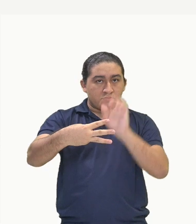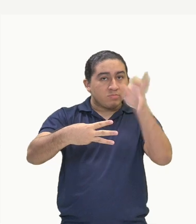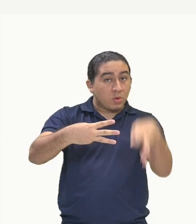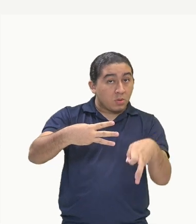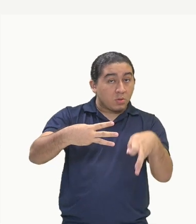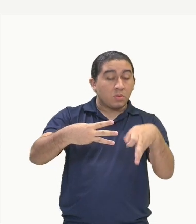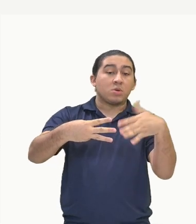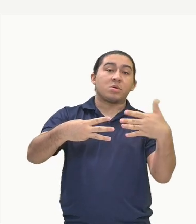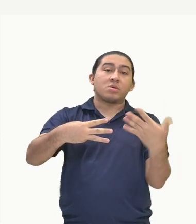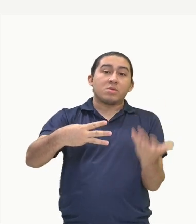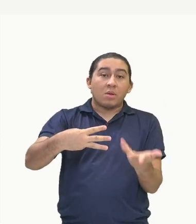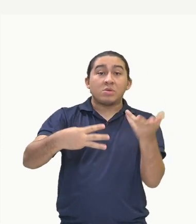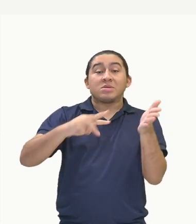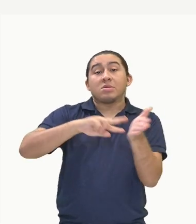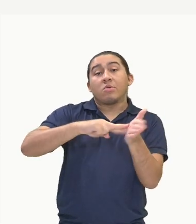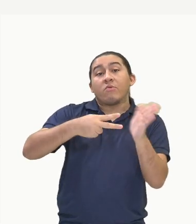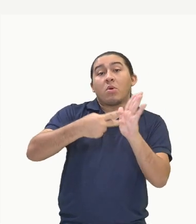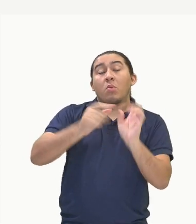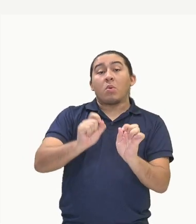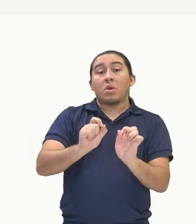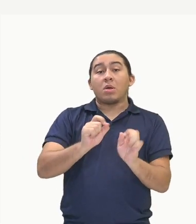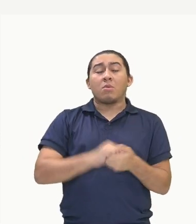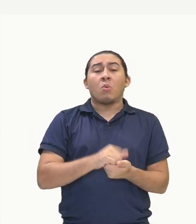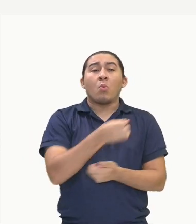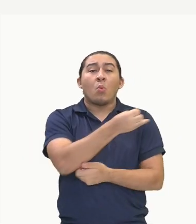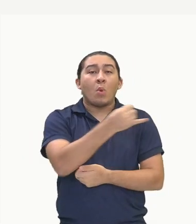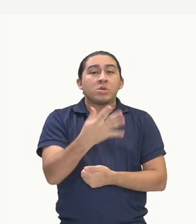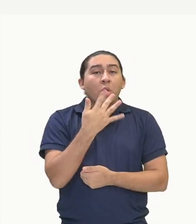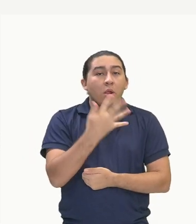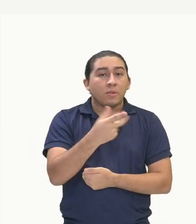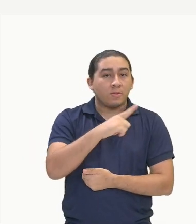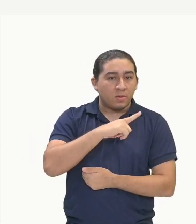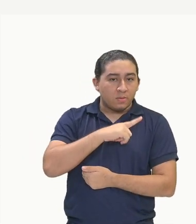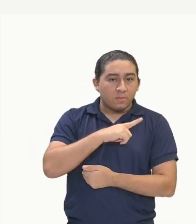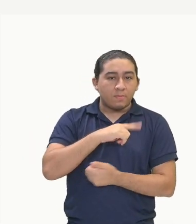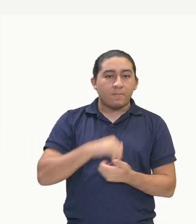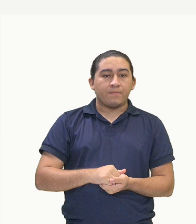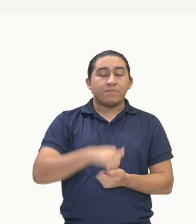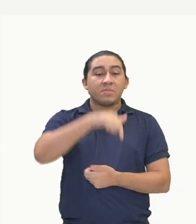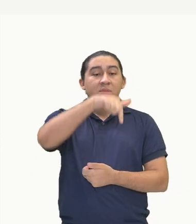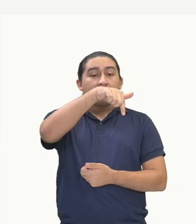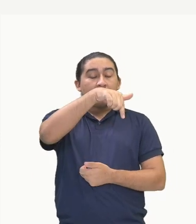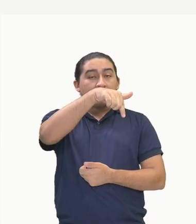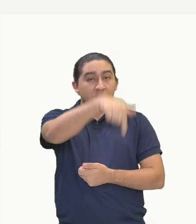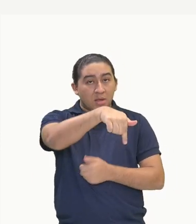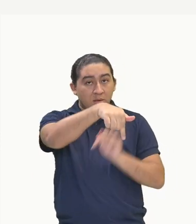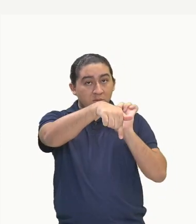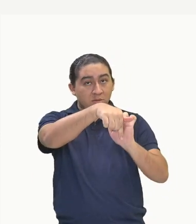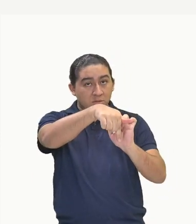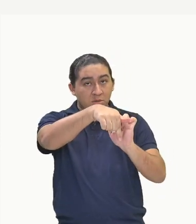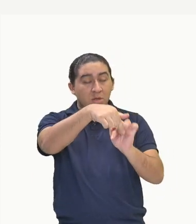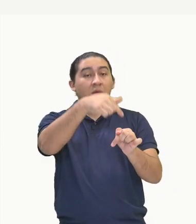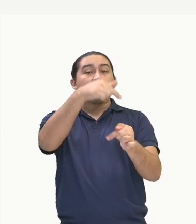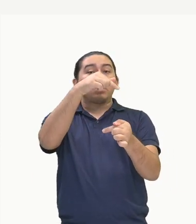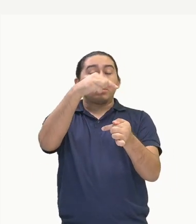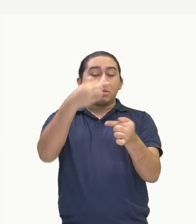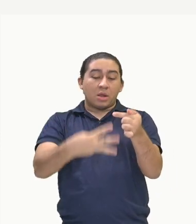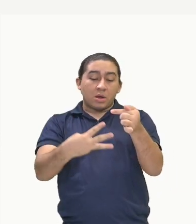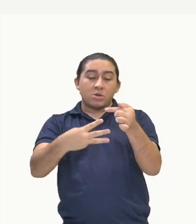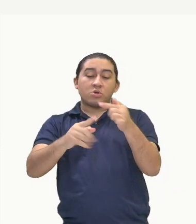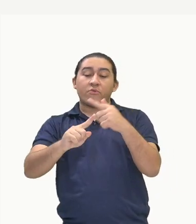Então, 3 vezes 7 vai ser quanto? 3 vezes 7 vai ser igual a